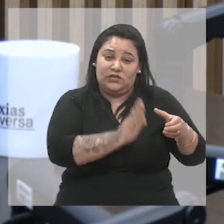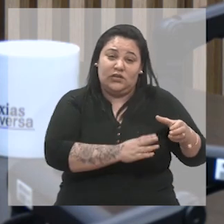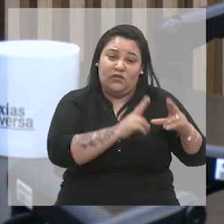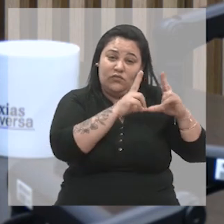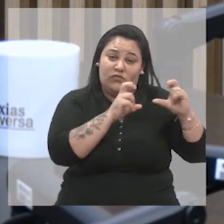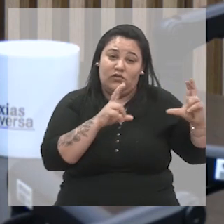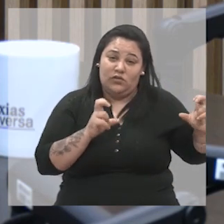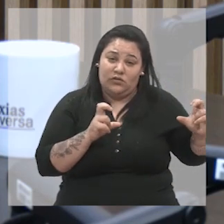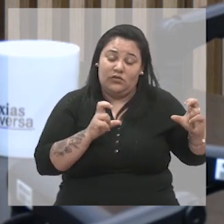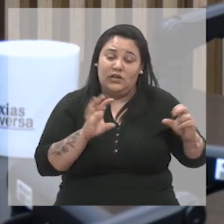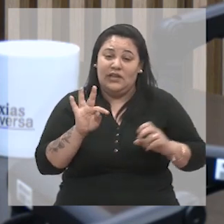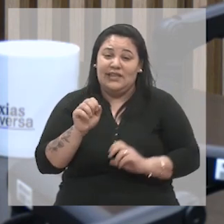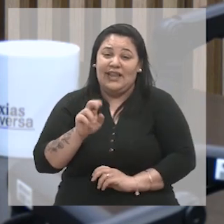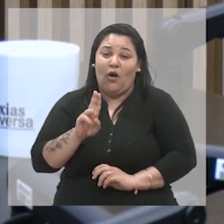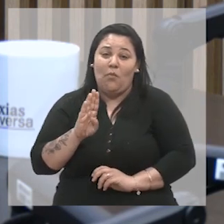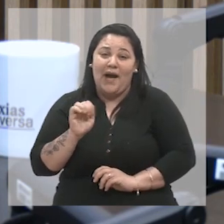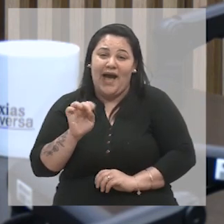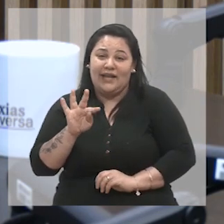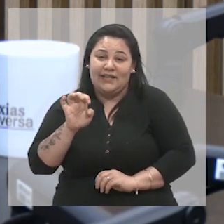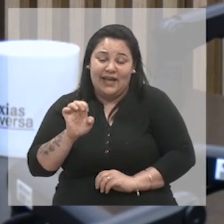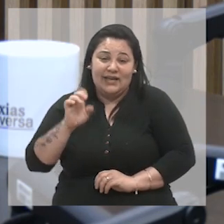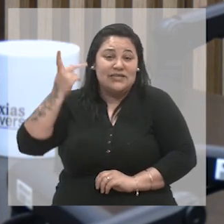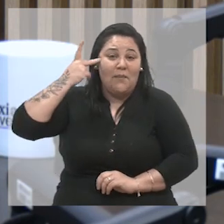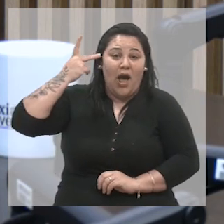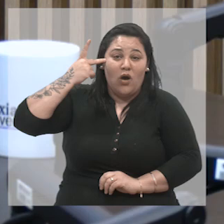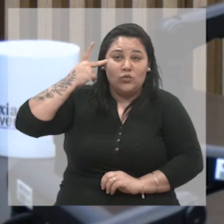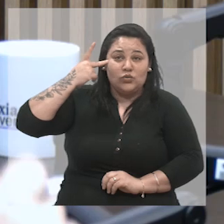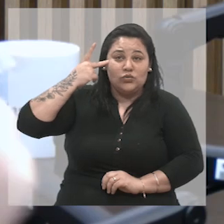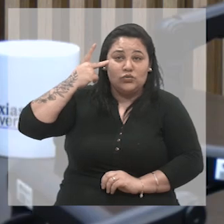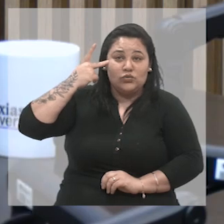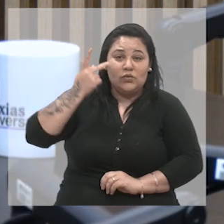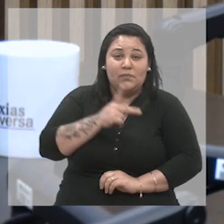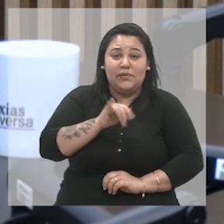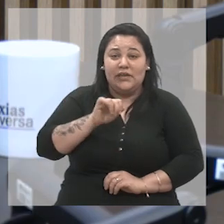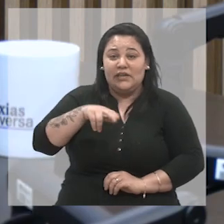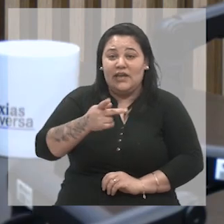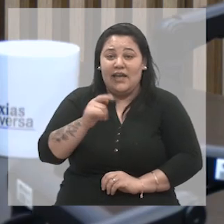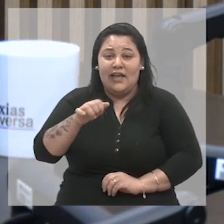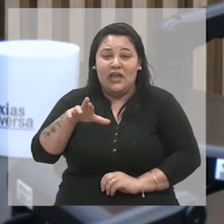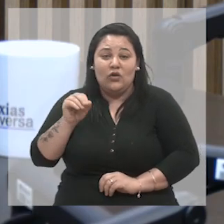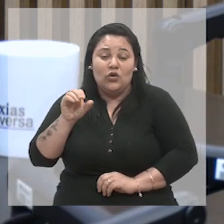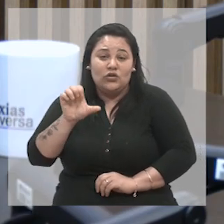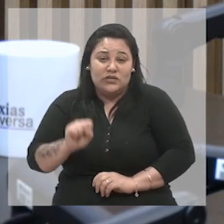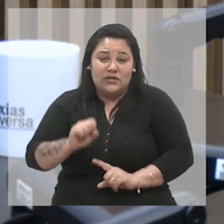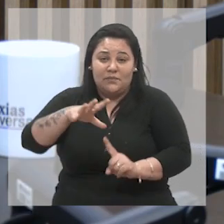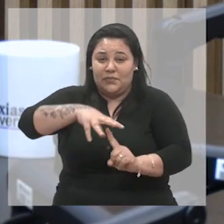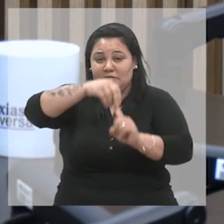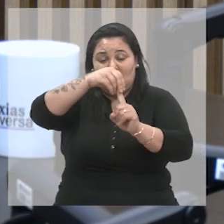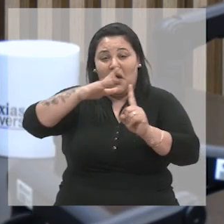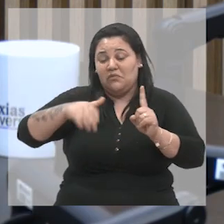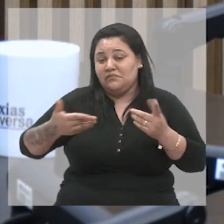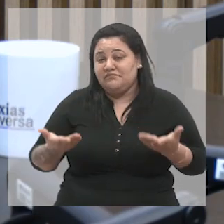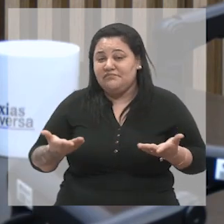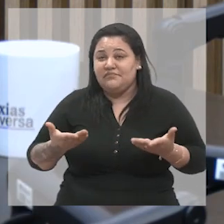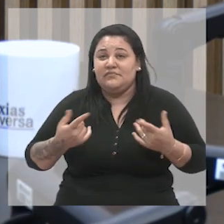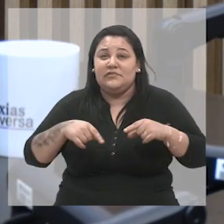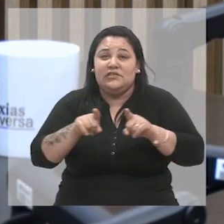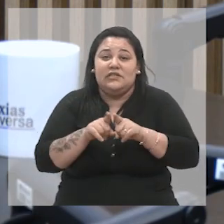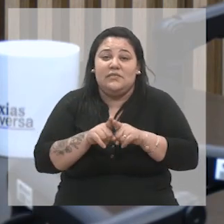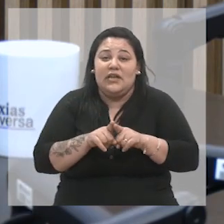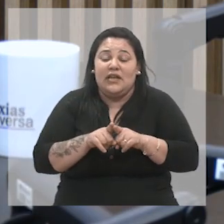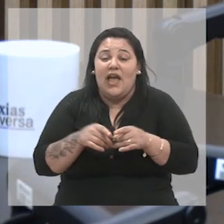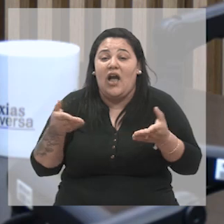nacional de Florianópolis, é o Taubaté de São Paulo, o Pinheiros, que é a referência, né?